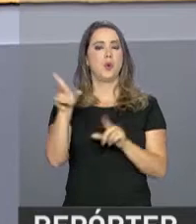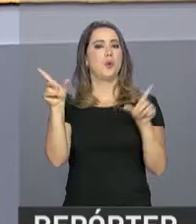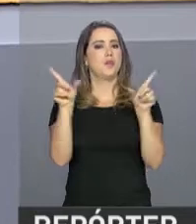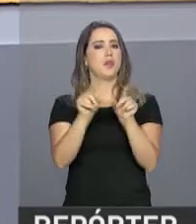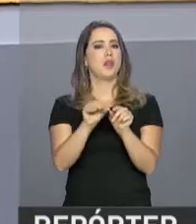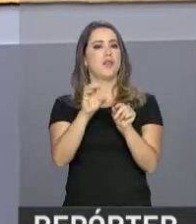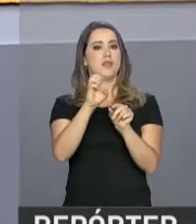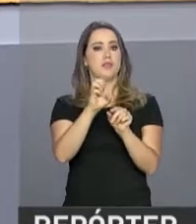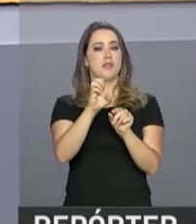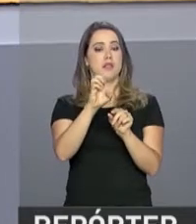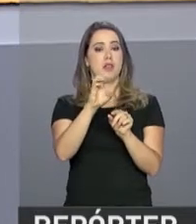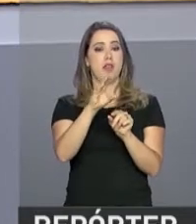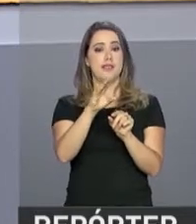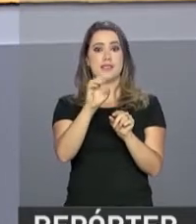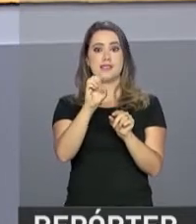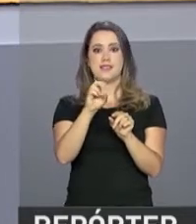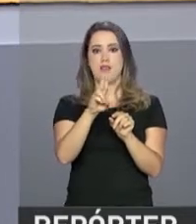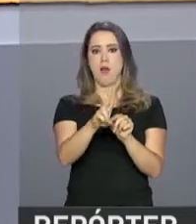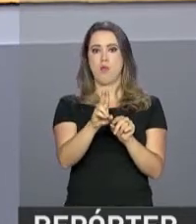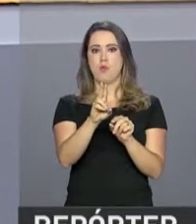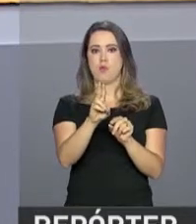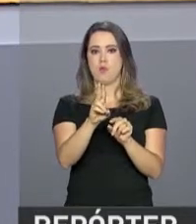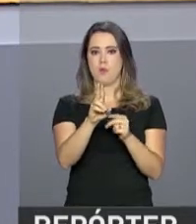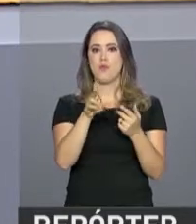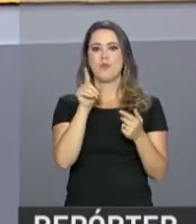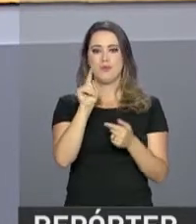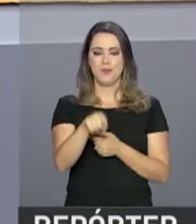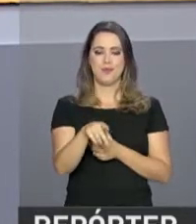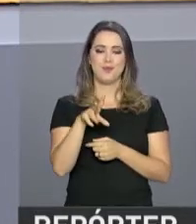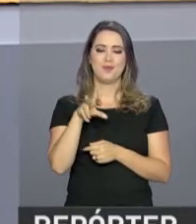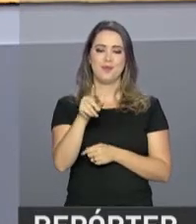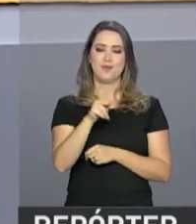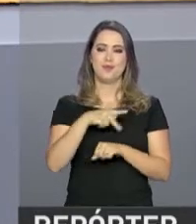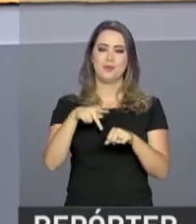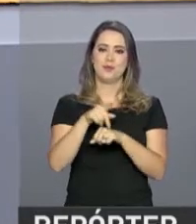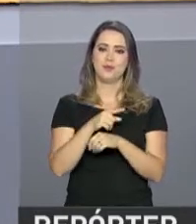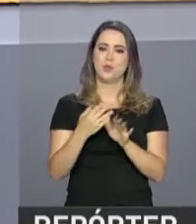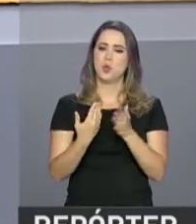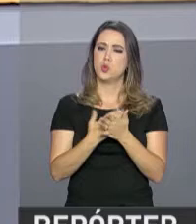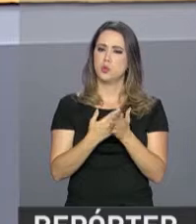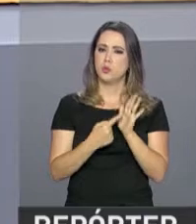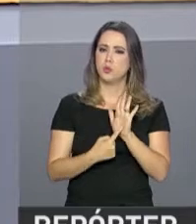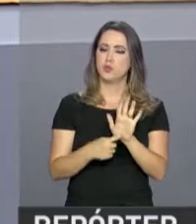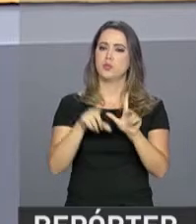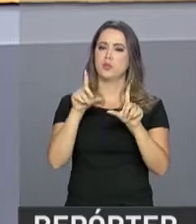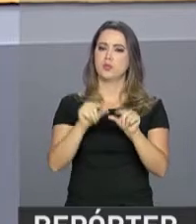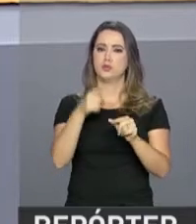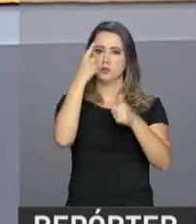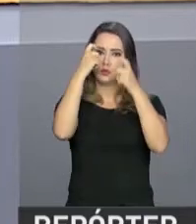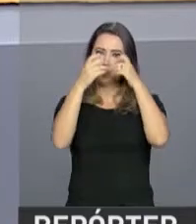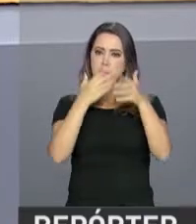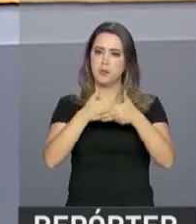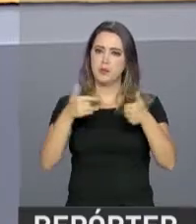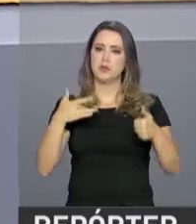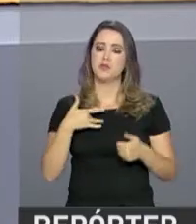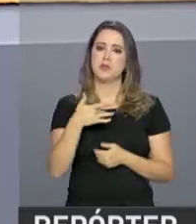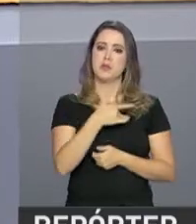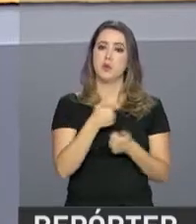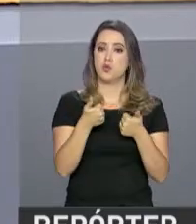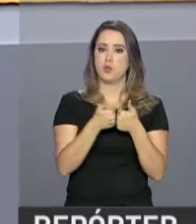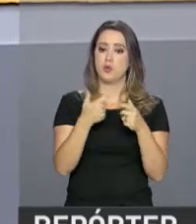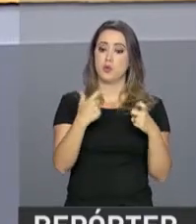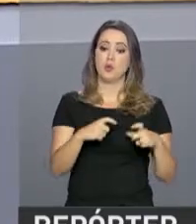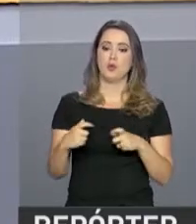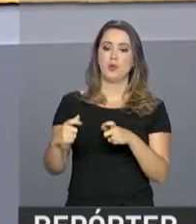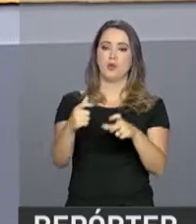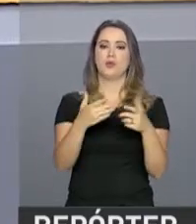CEUs, por todo o país. Estudos feitos pelo governo mostram a redução da violência e a melhoria da saúde no entorno desses